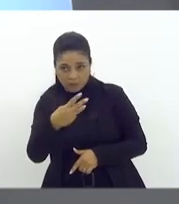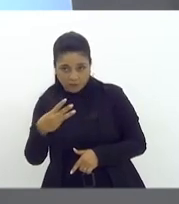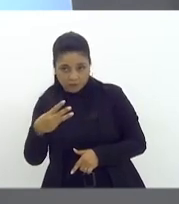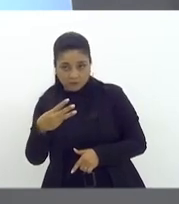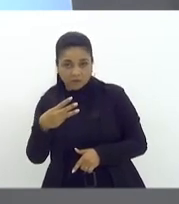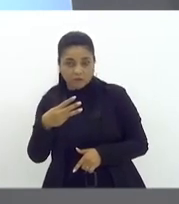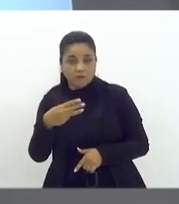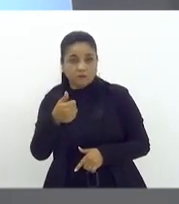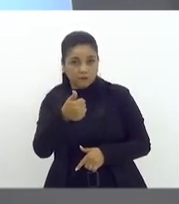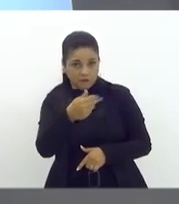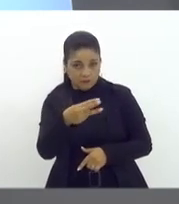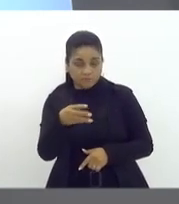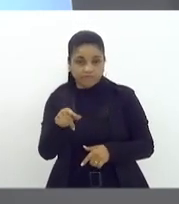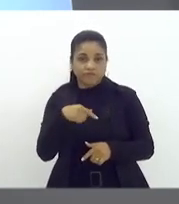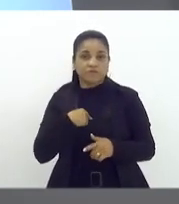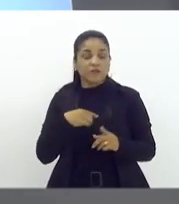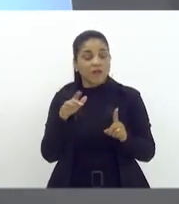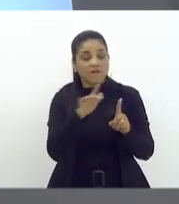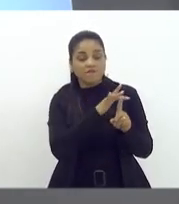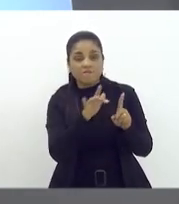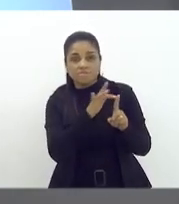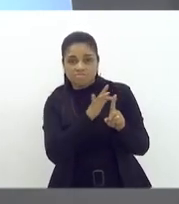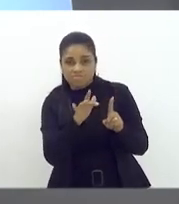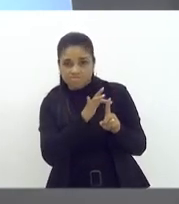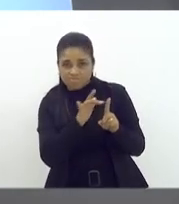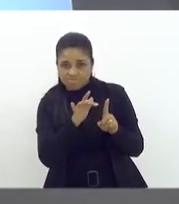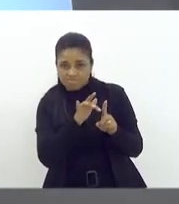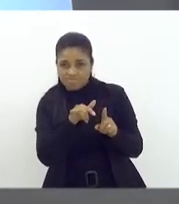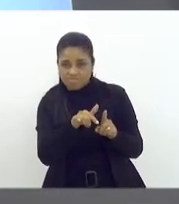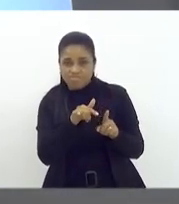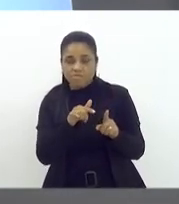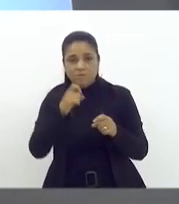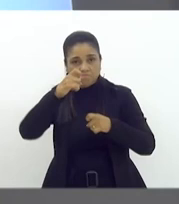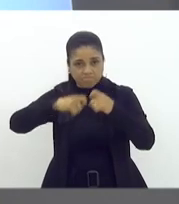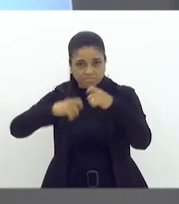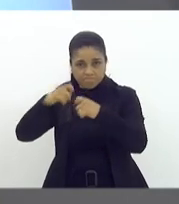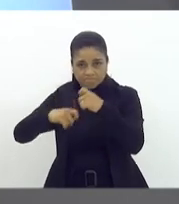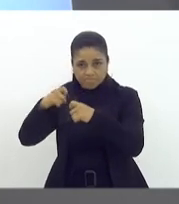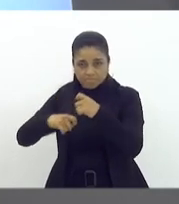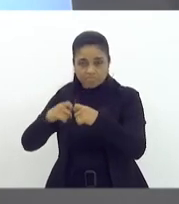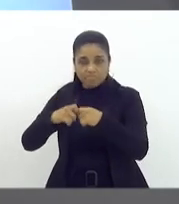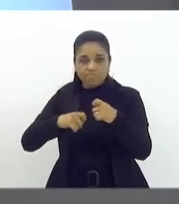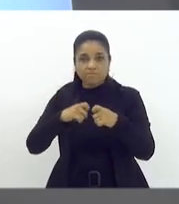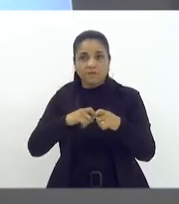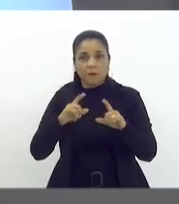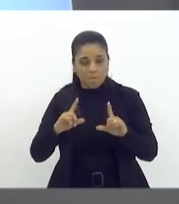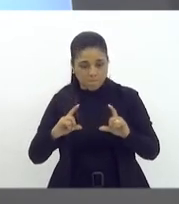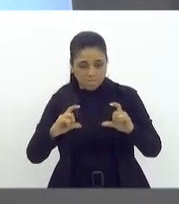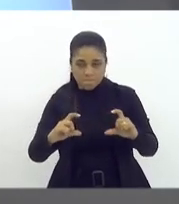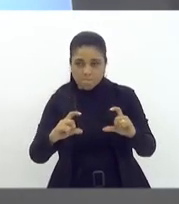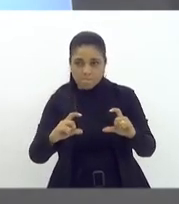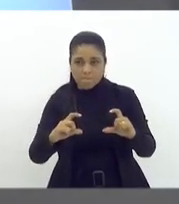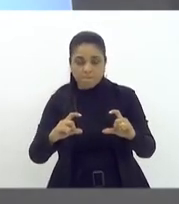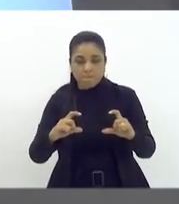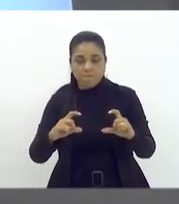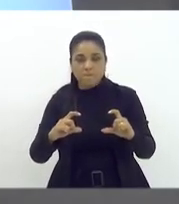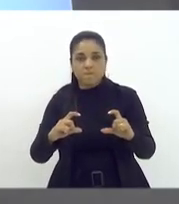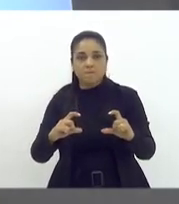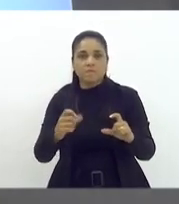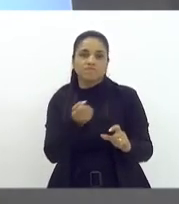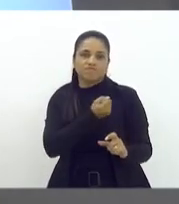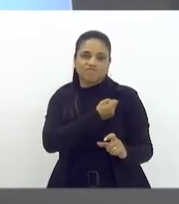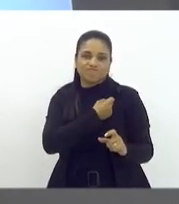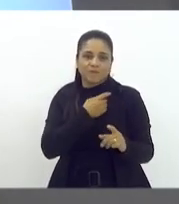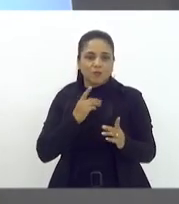de uma dessas vítimas de estupro da placa do estuprador Eles chegaram até o